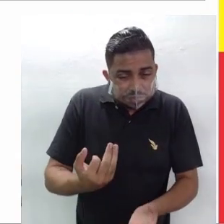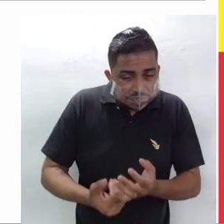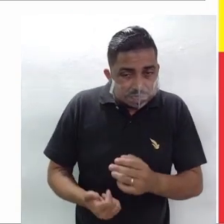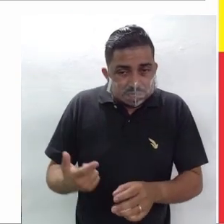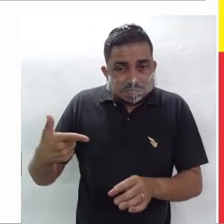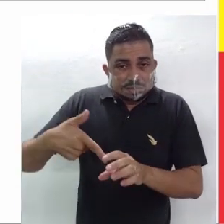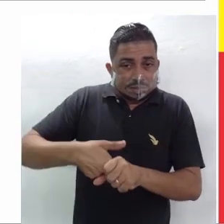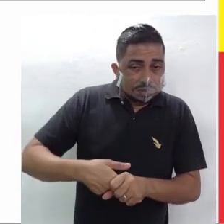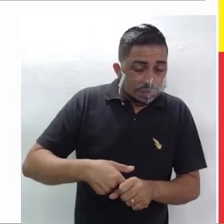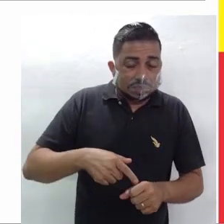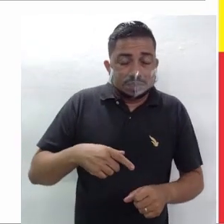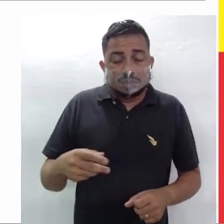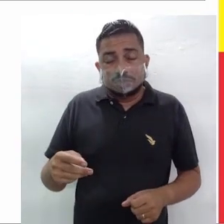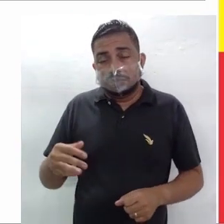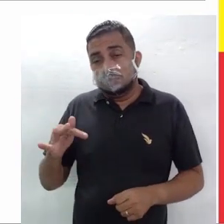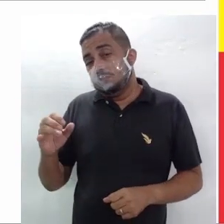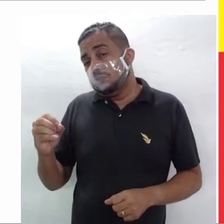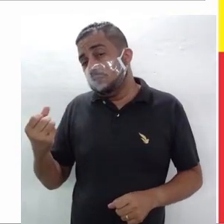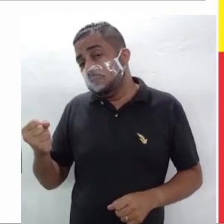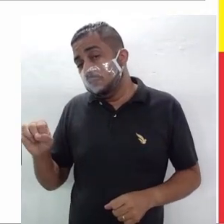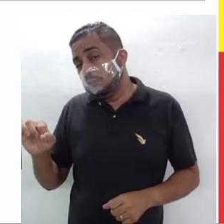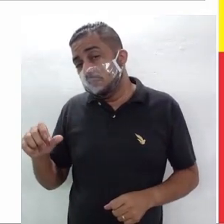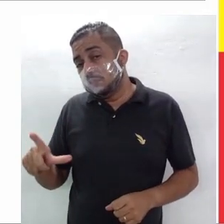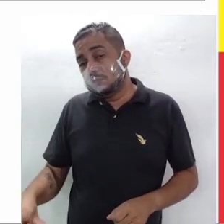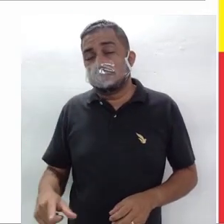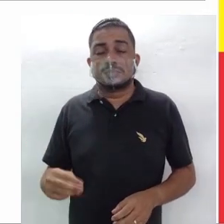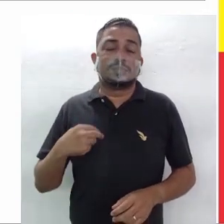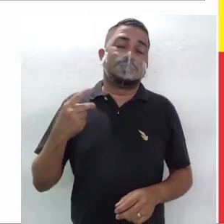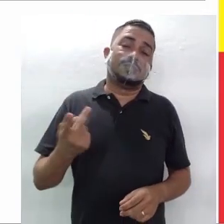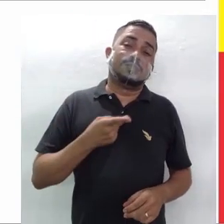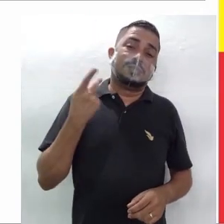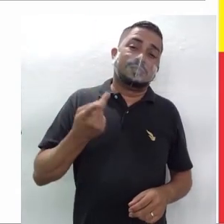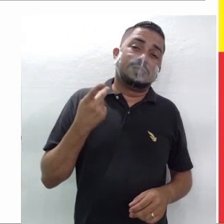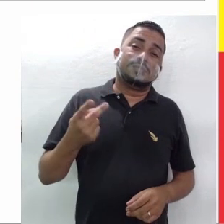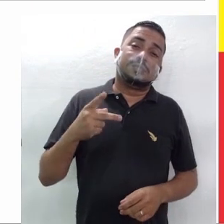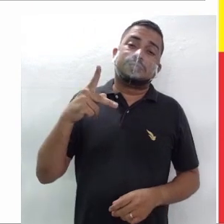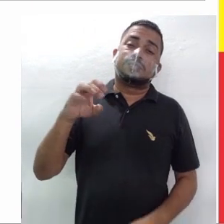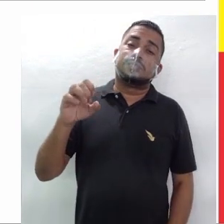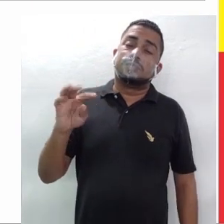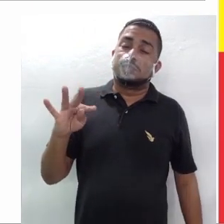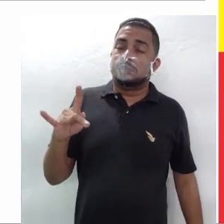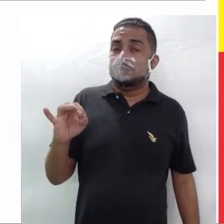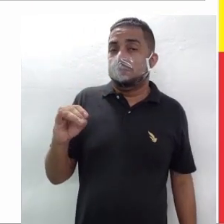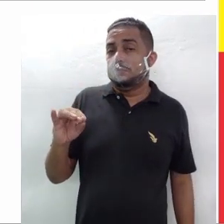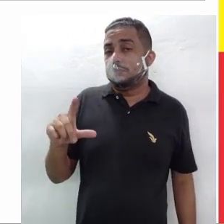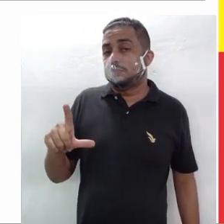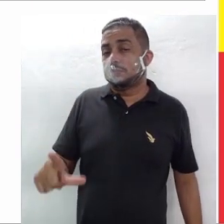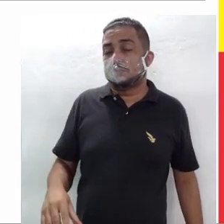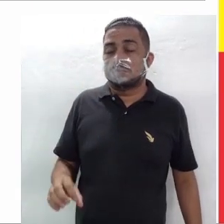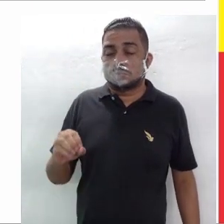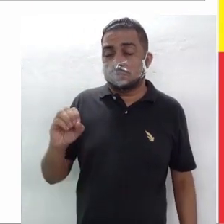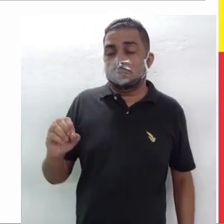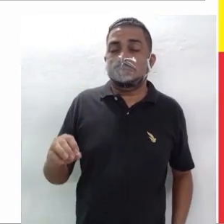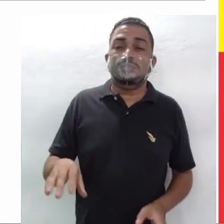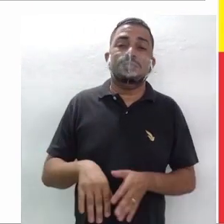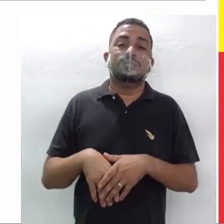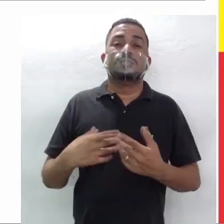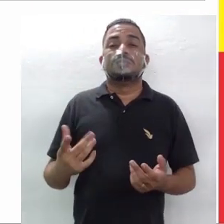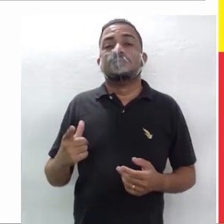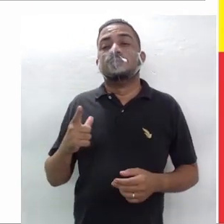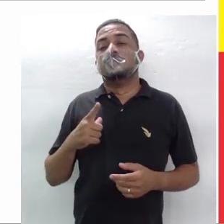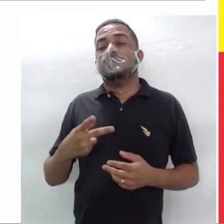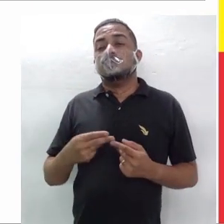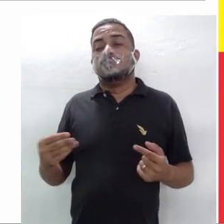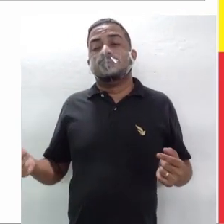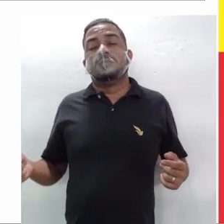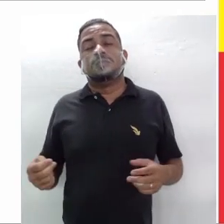aí desses combustíveis fósseis, quando eu falo de combustíveis fósseis, eu estou falando do petróleo, tais aí no